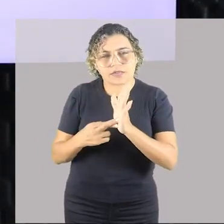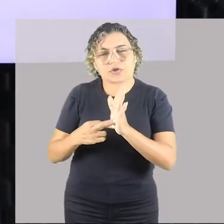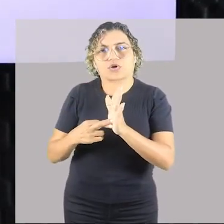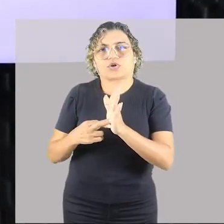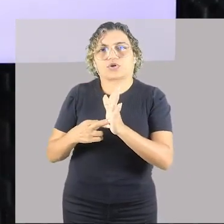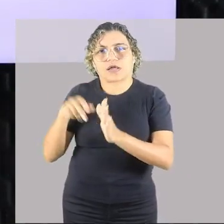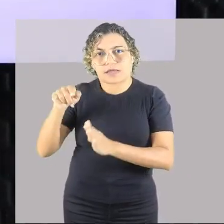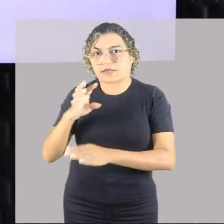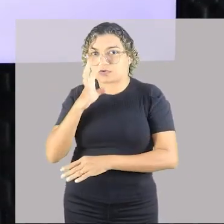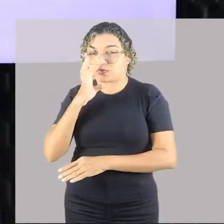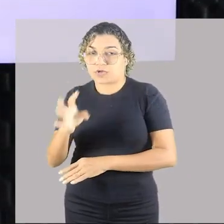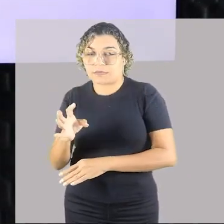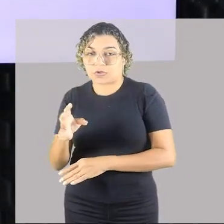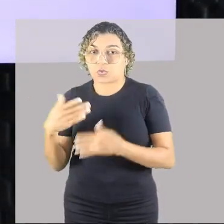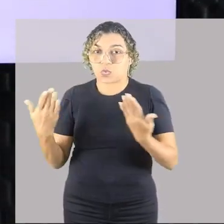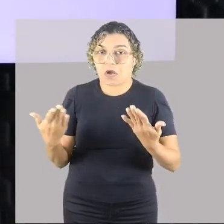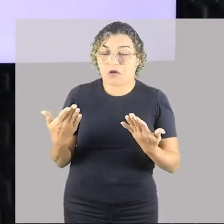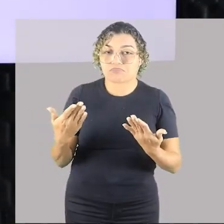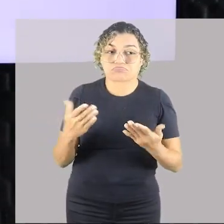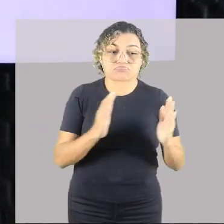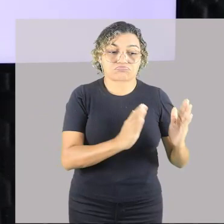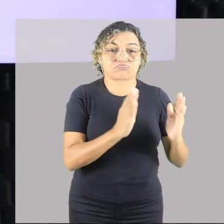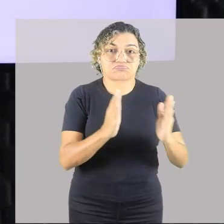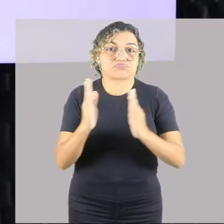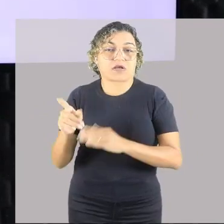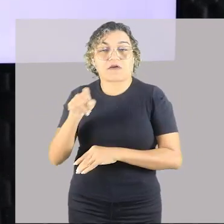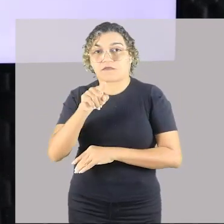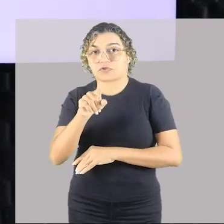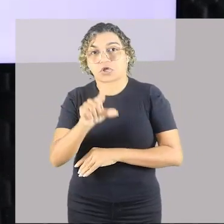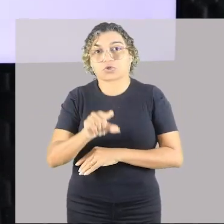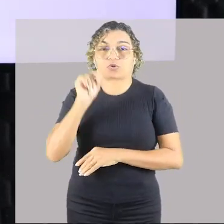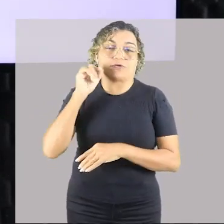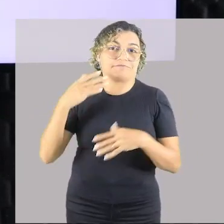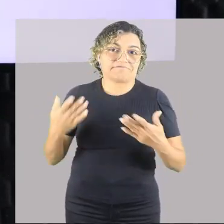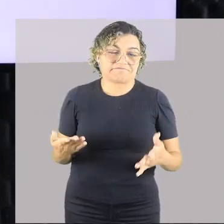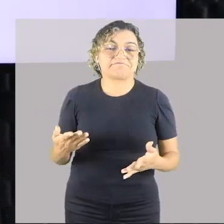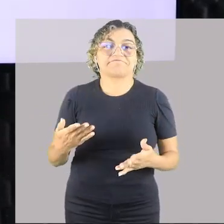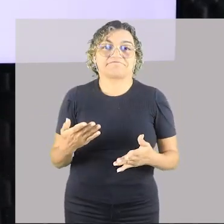relatório, da fase de julgamento. Qual fase, efetivamente, que você